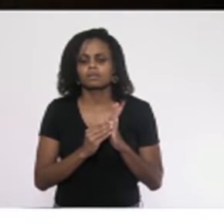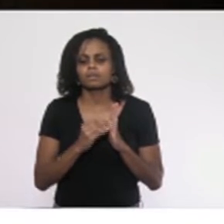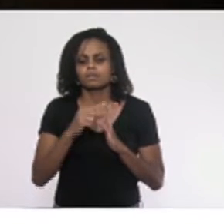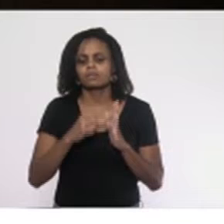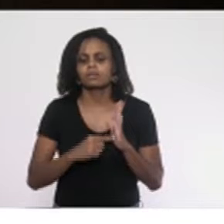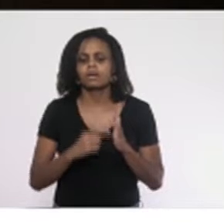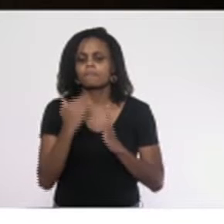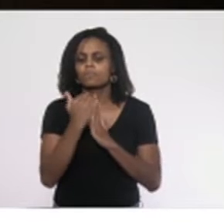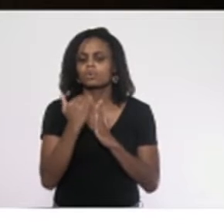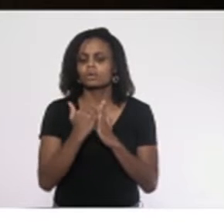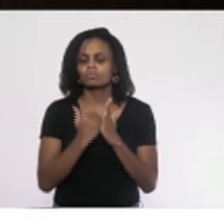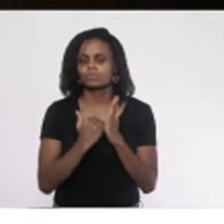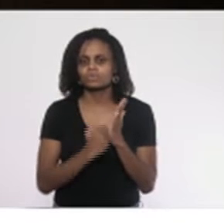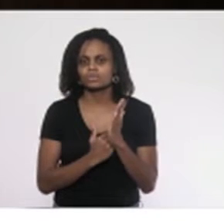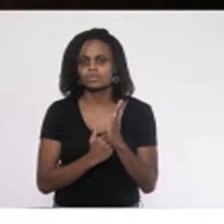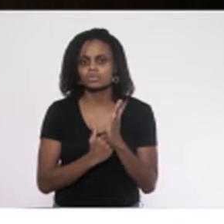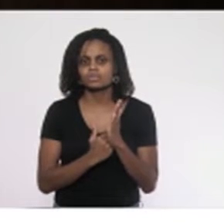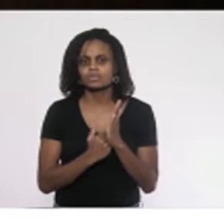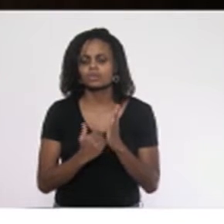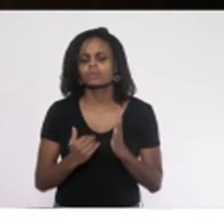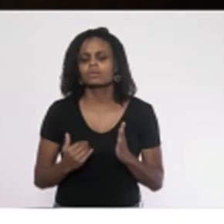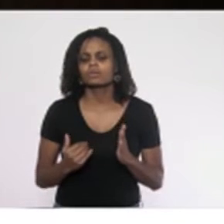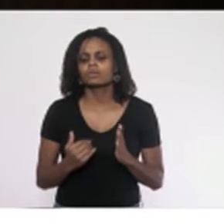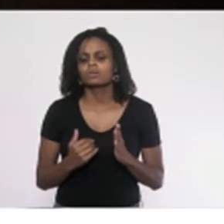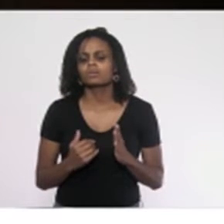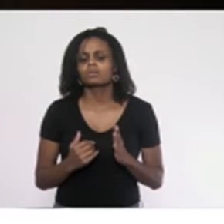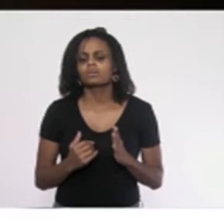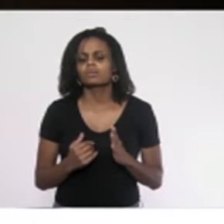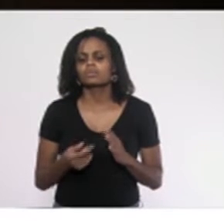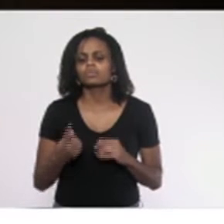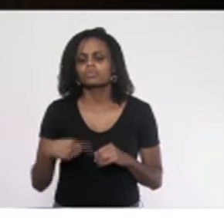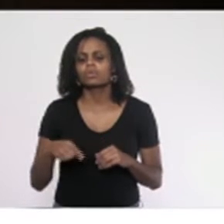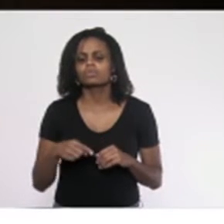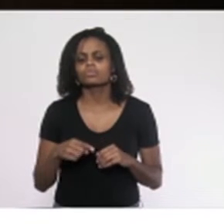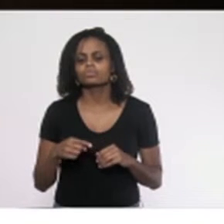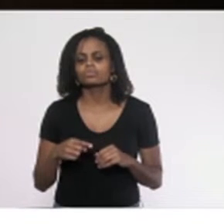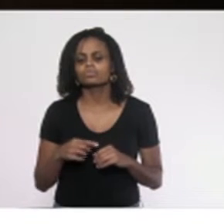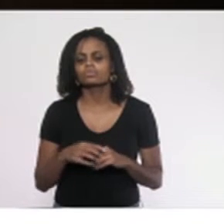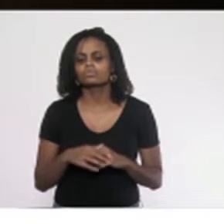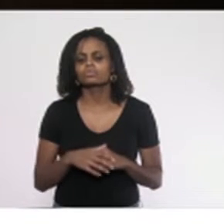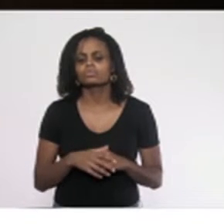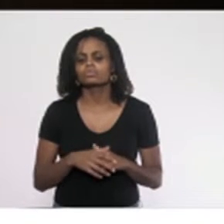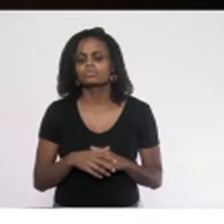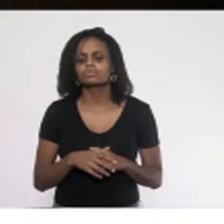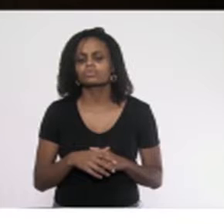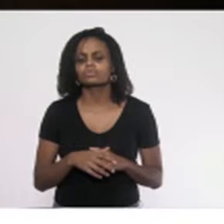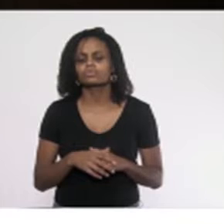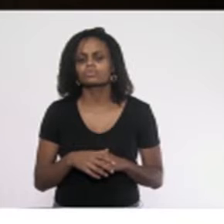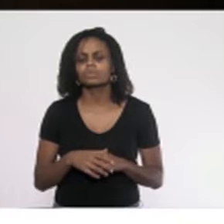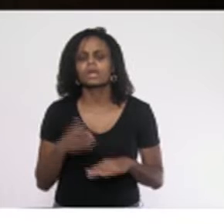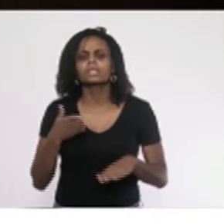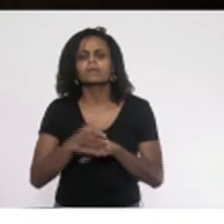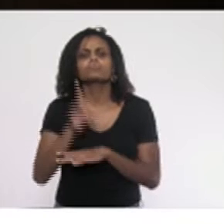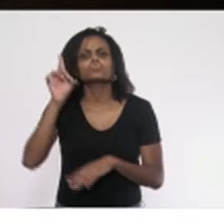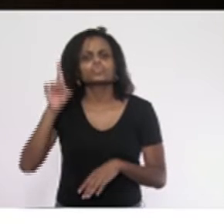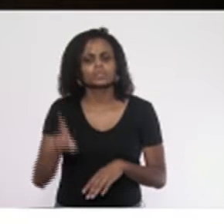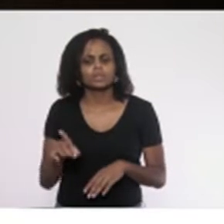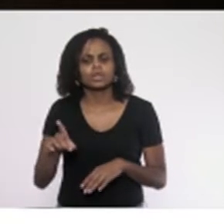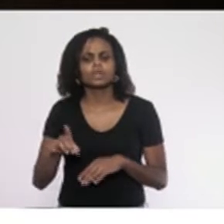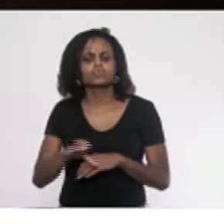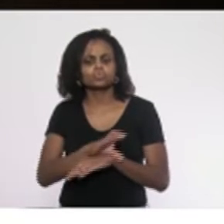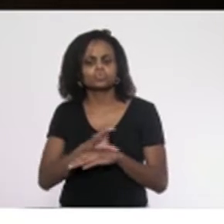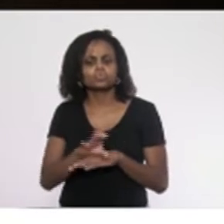a programação, o estabelecimento da execução, nós então estamos entrando no direito discricionário que várias vezes já discutimos em